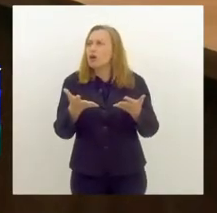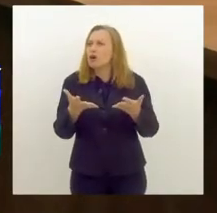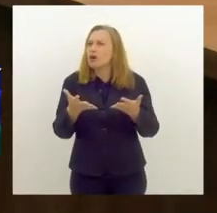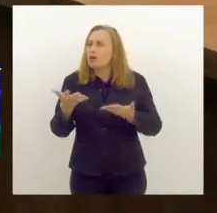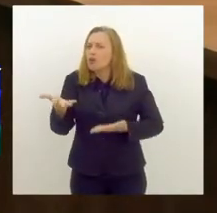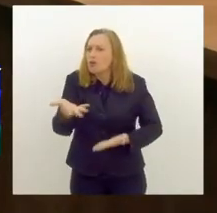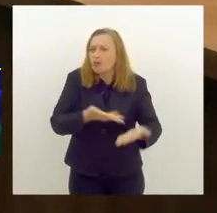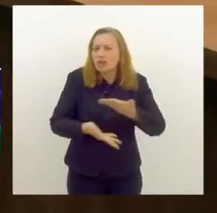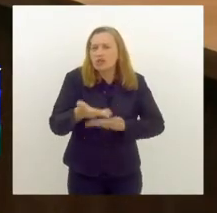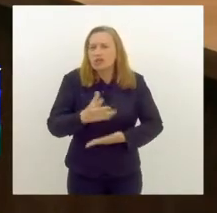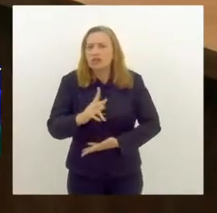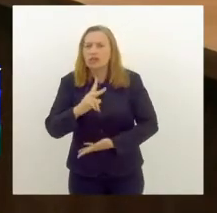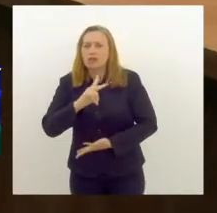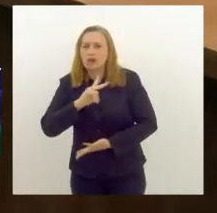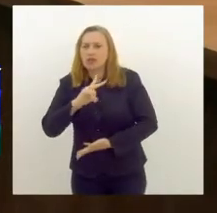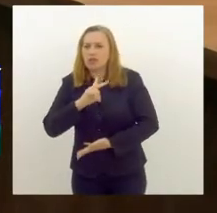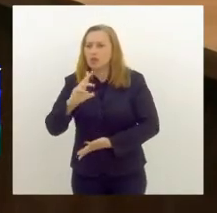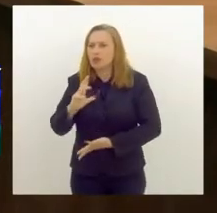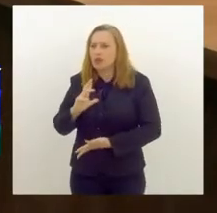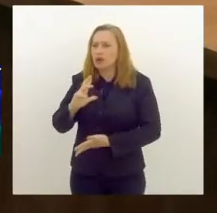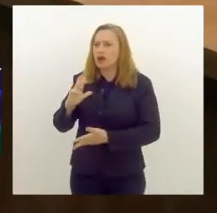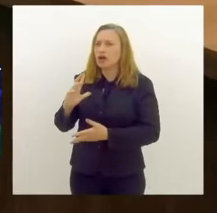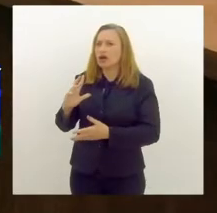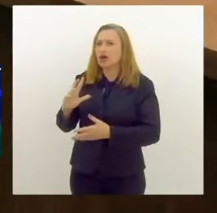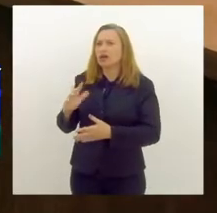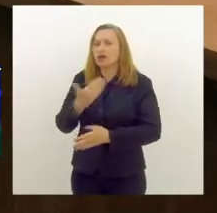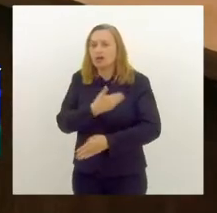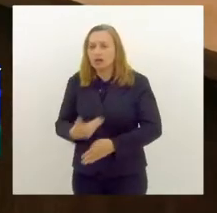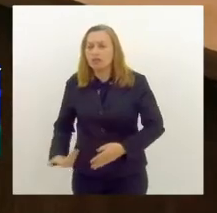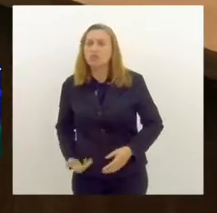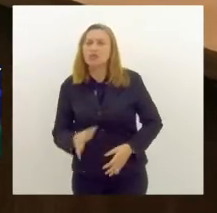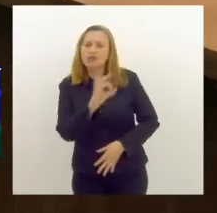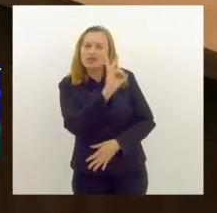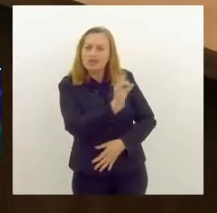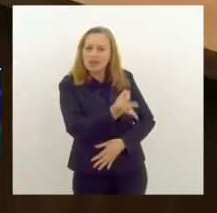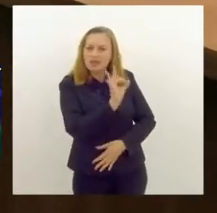parceria pública-privada e, obviamente, permitindo